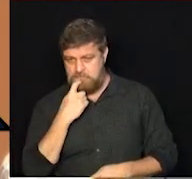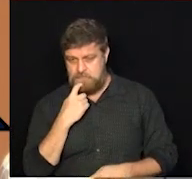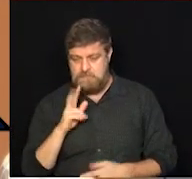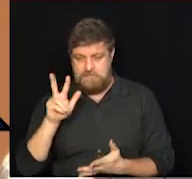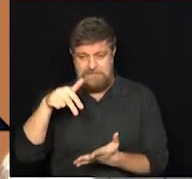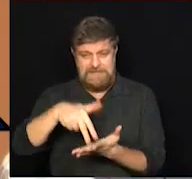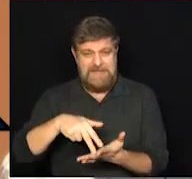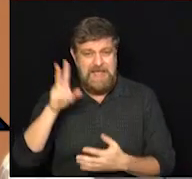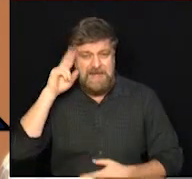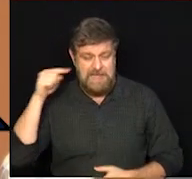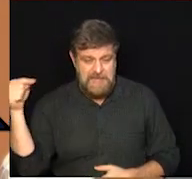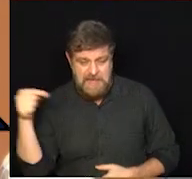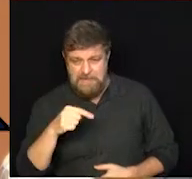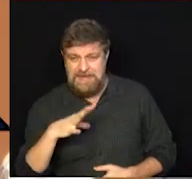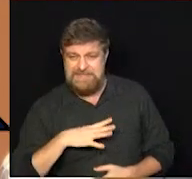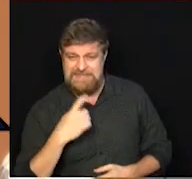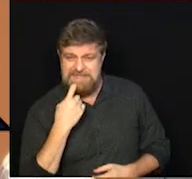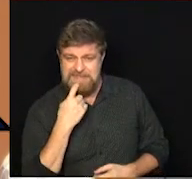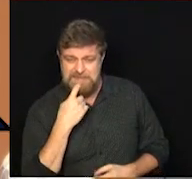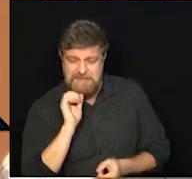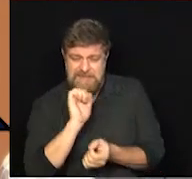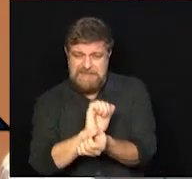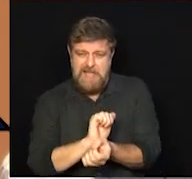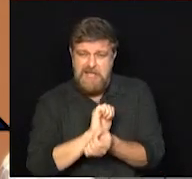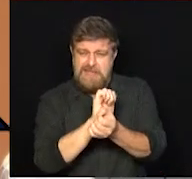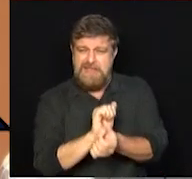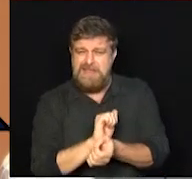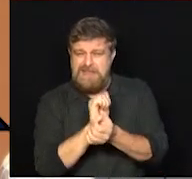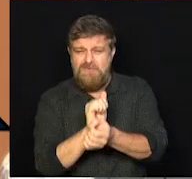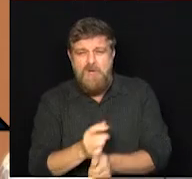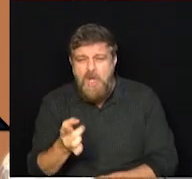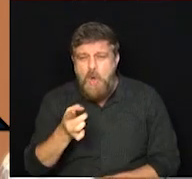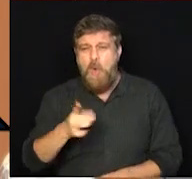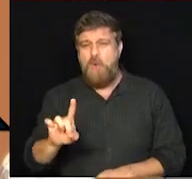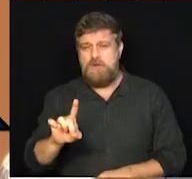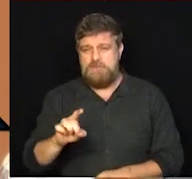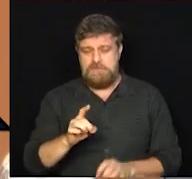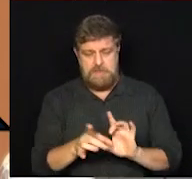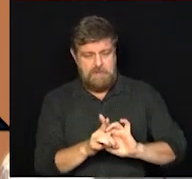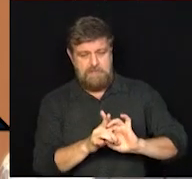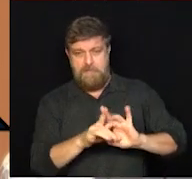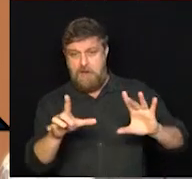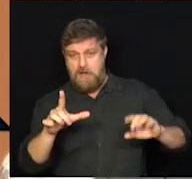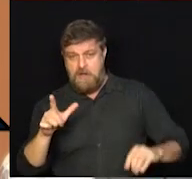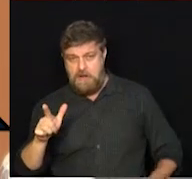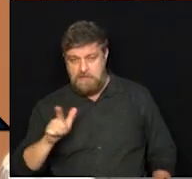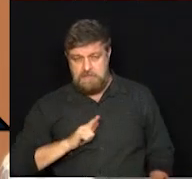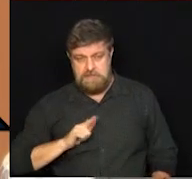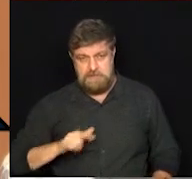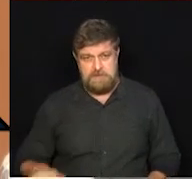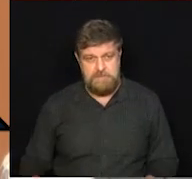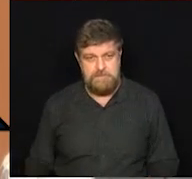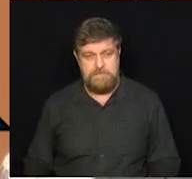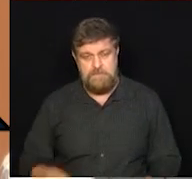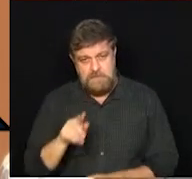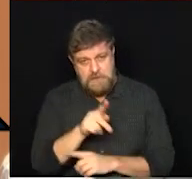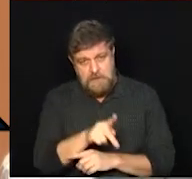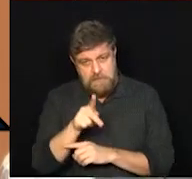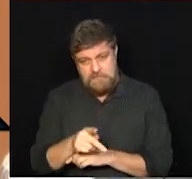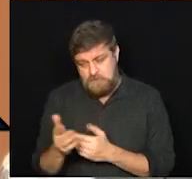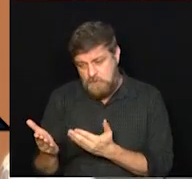lembrar de Campinas foram as últimas cidades a abolir a escravidão o espaço utilizado na formação dos jovens e professores